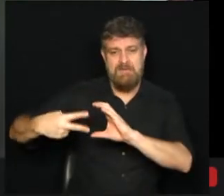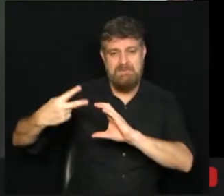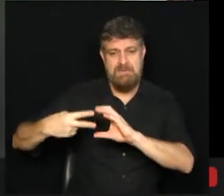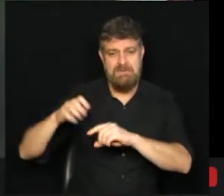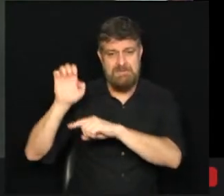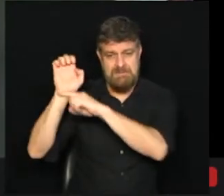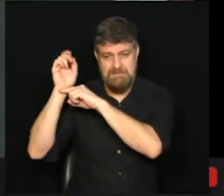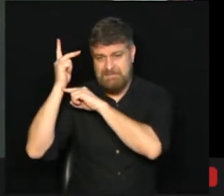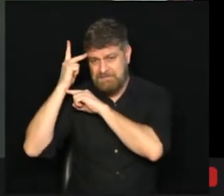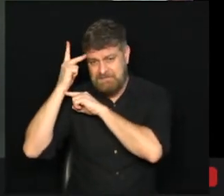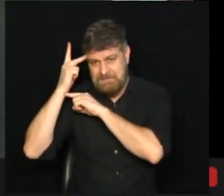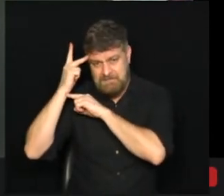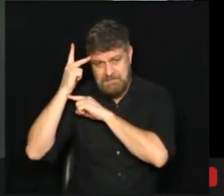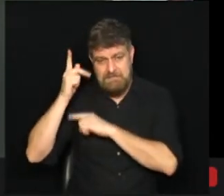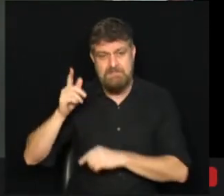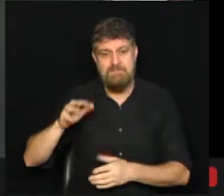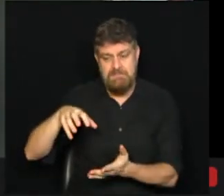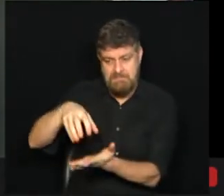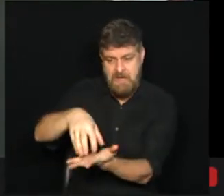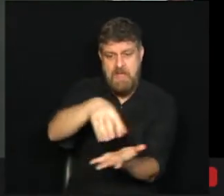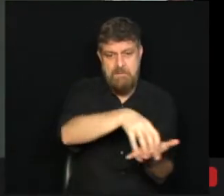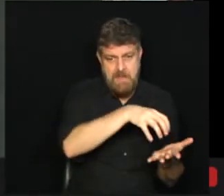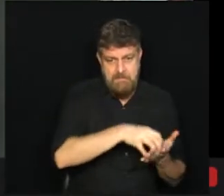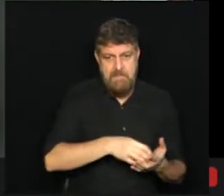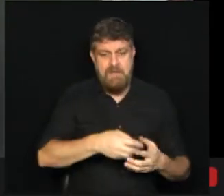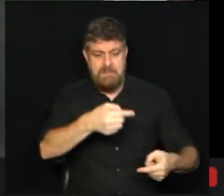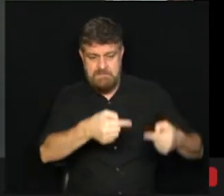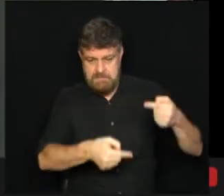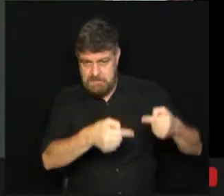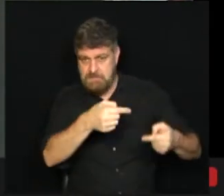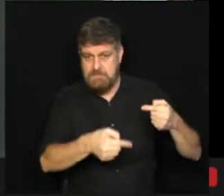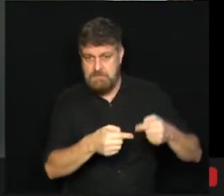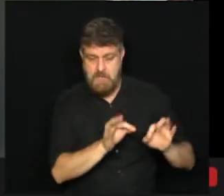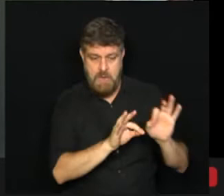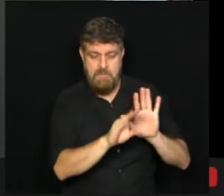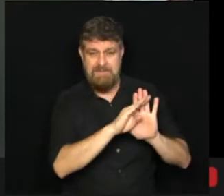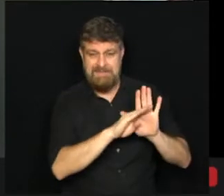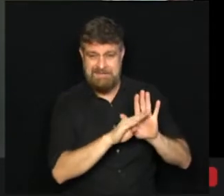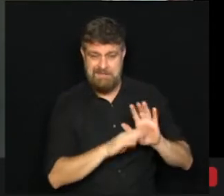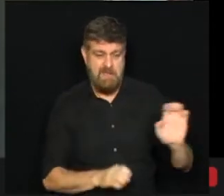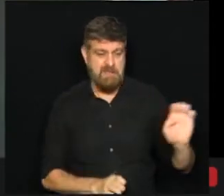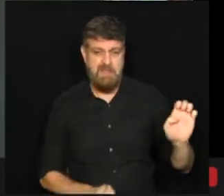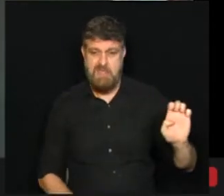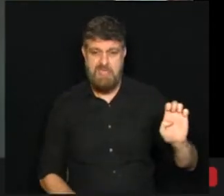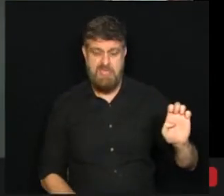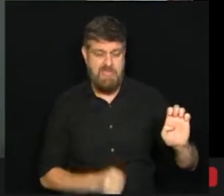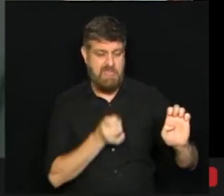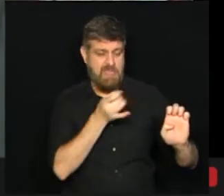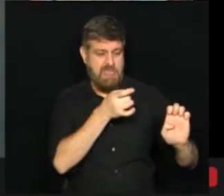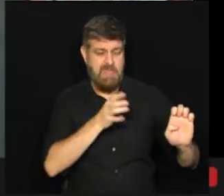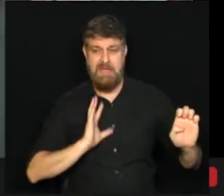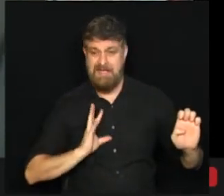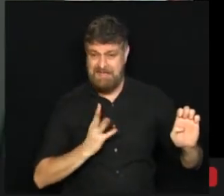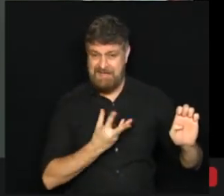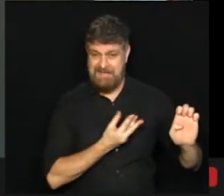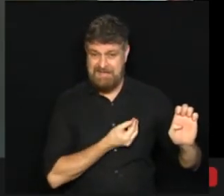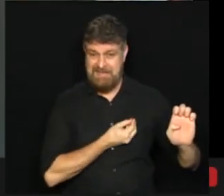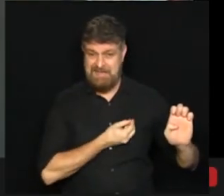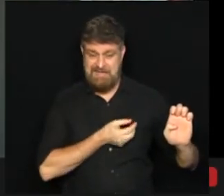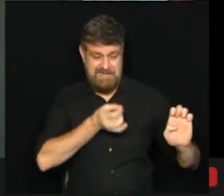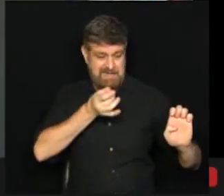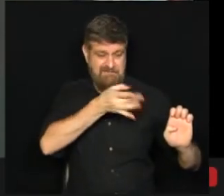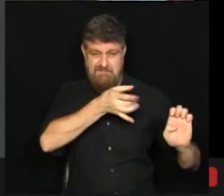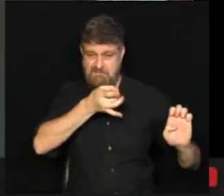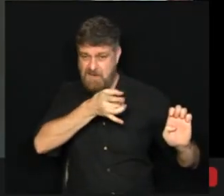de São Paulo também têm se debruçado a discutir projetos de natureza homofóbica e transfóbica, revestidos ou com a aparência